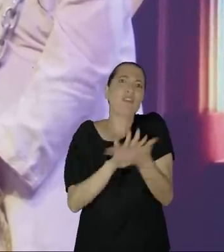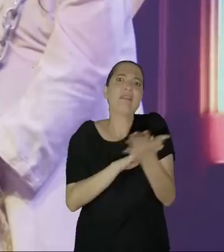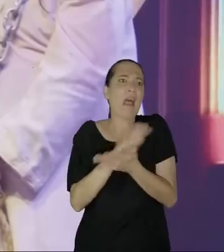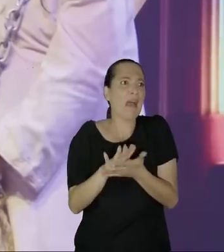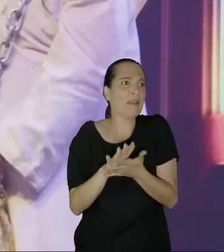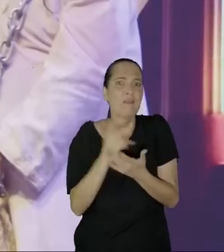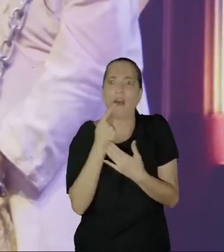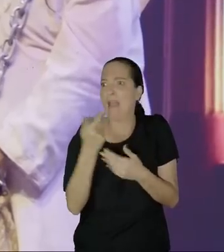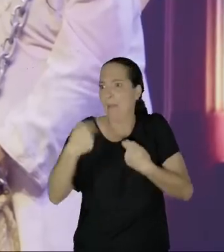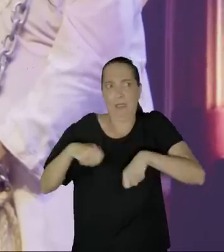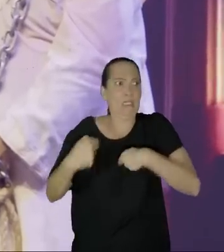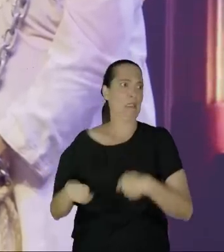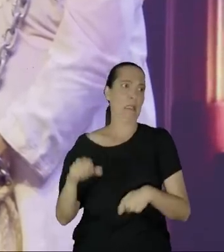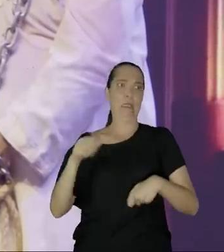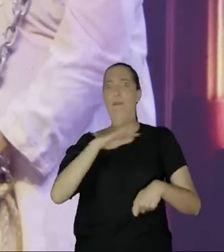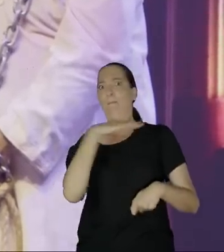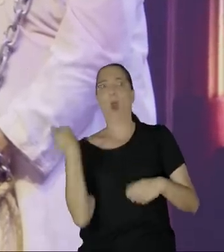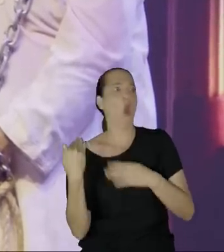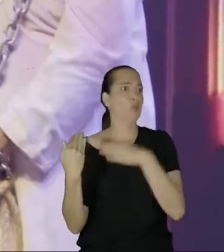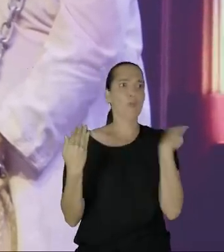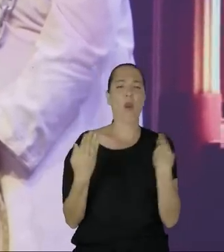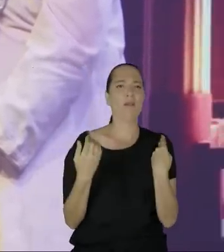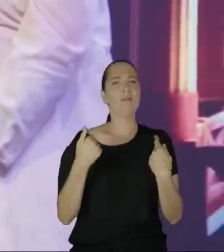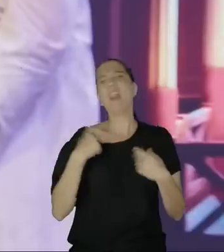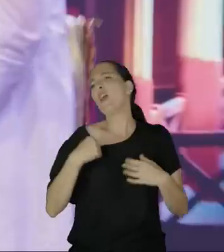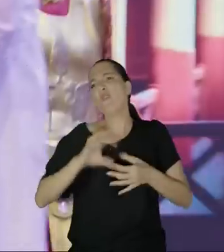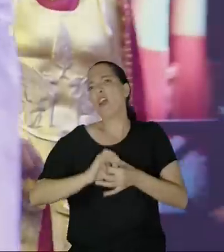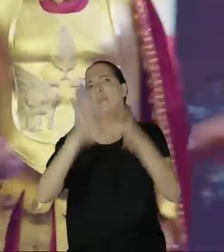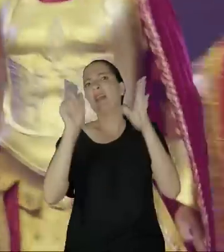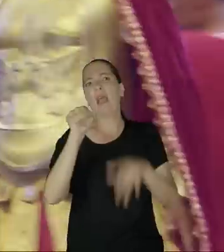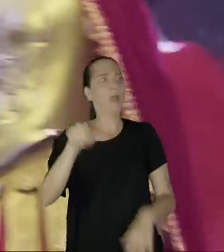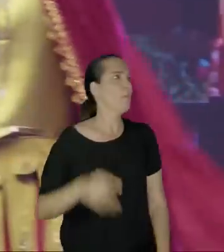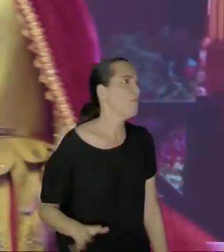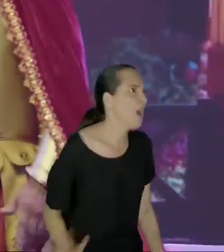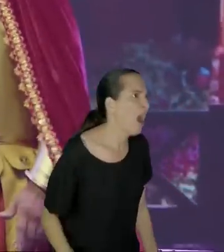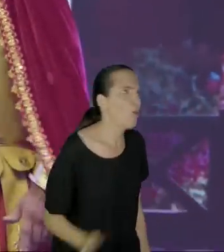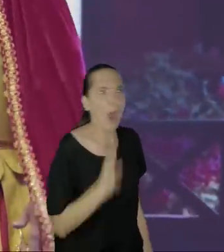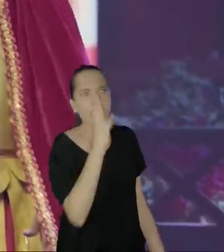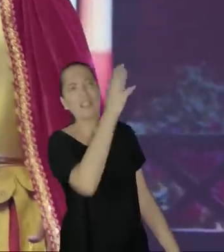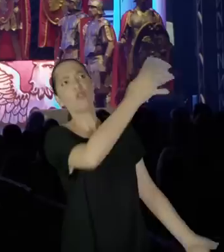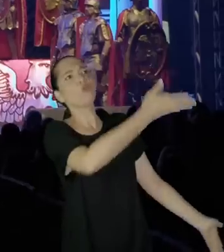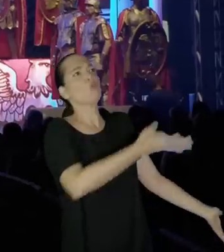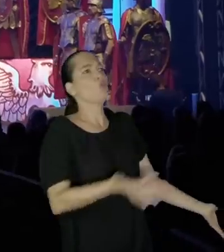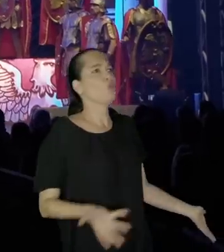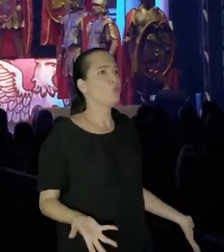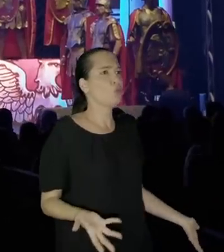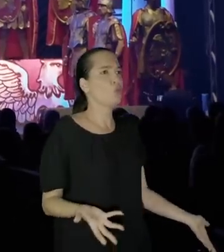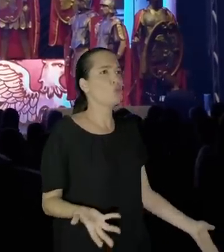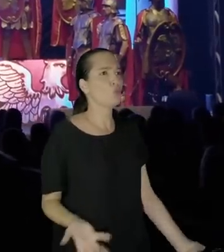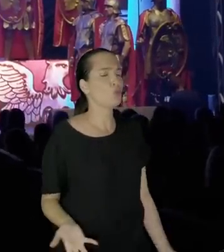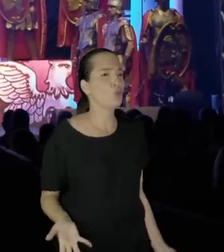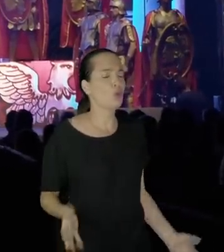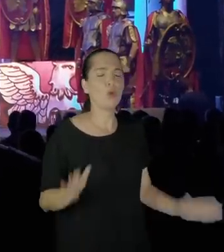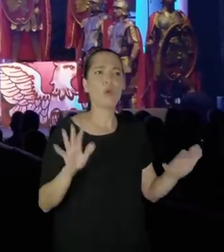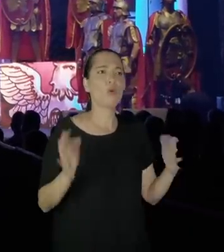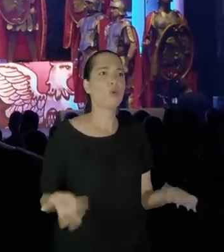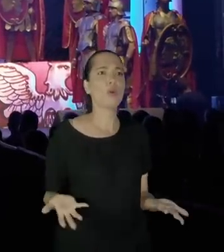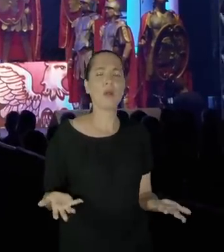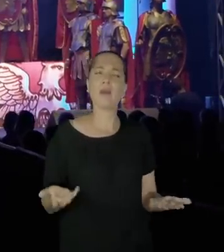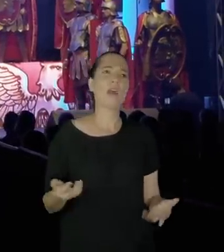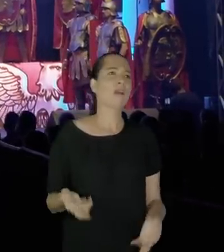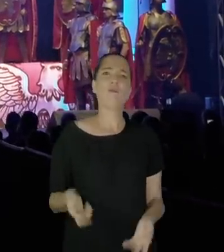morte. Vou, portanto, dar-lhe a liberdade. Isto é um absurdo! Mas isto é uma